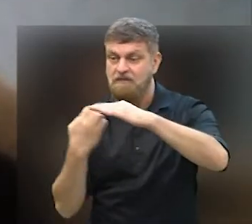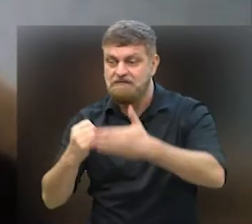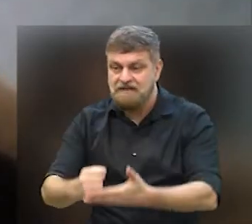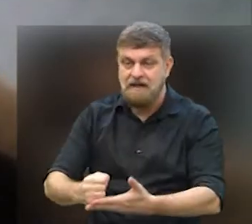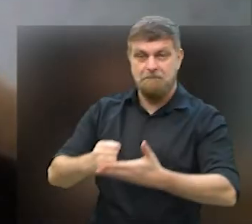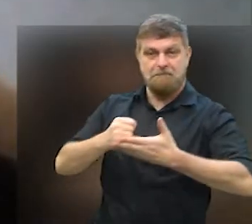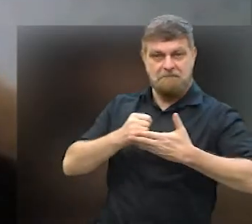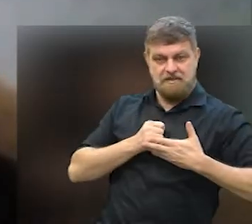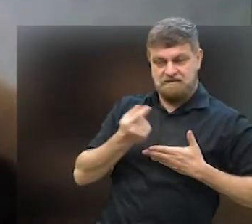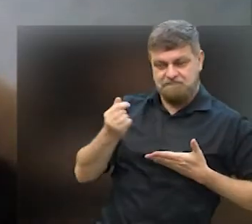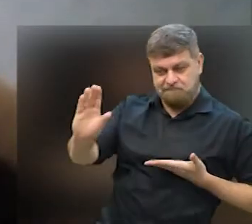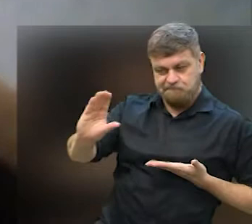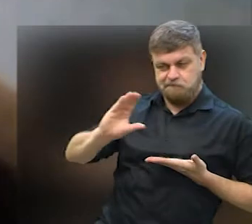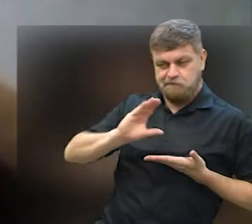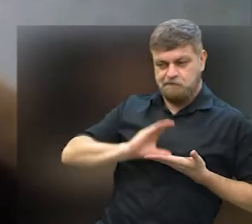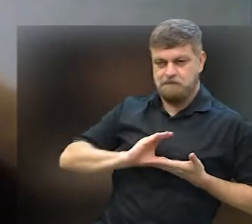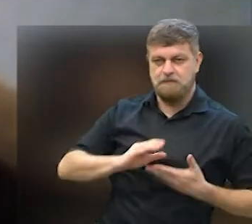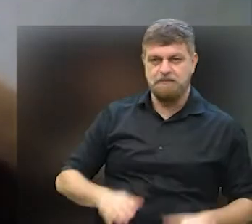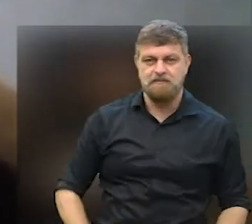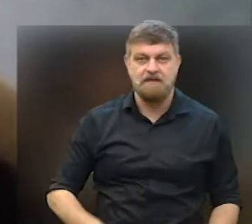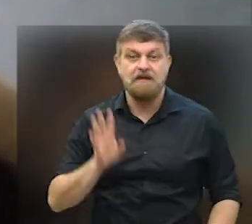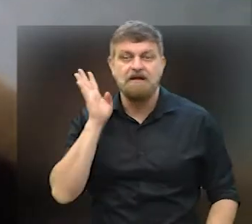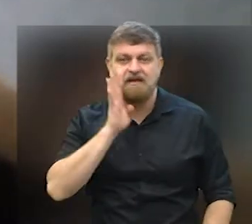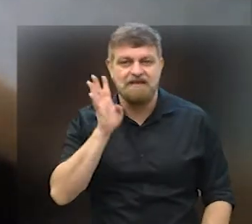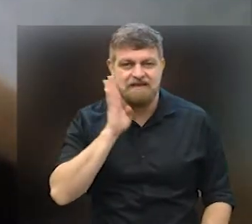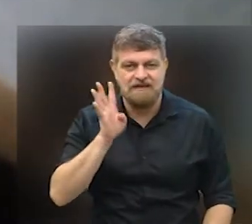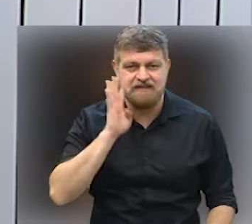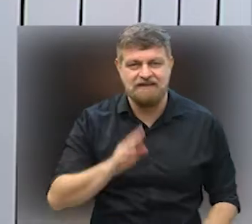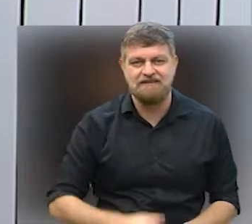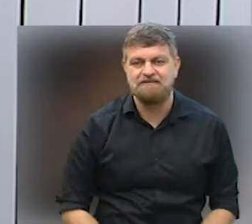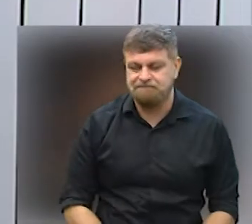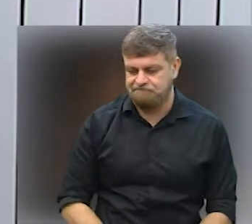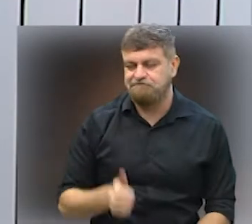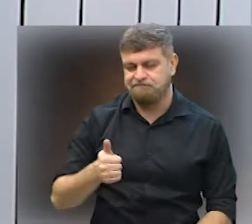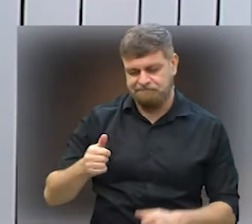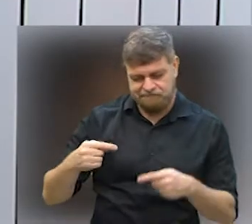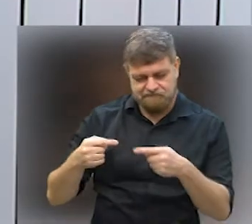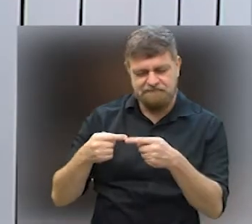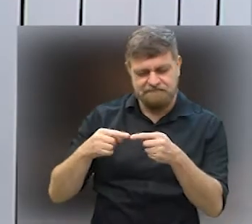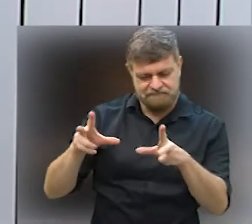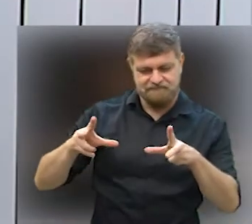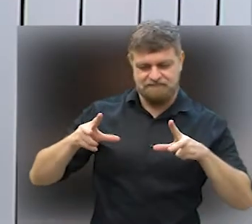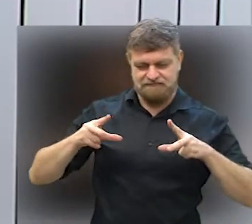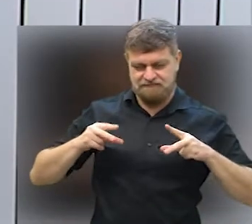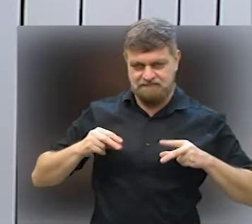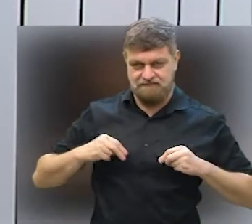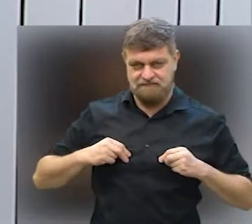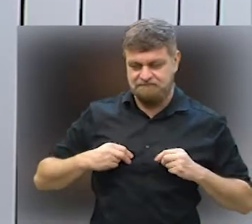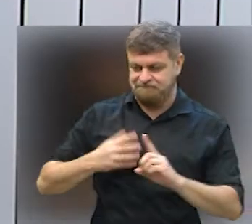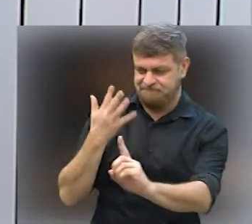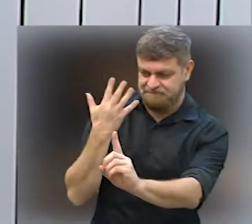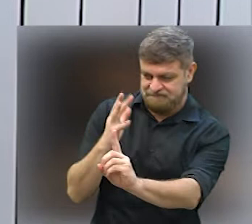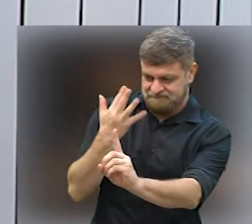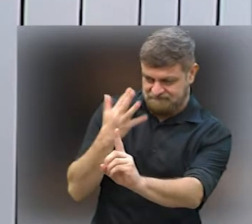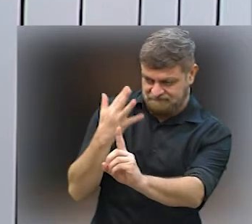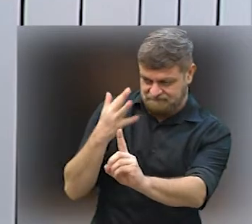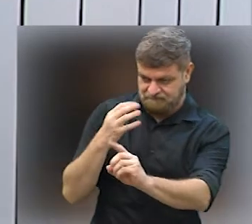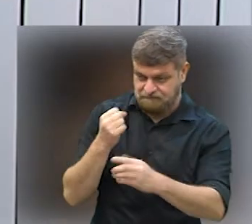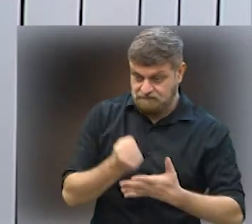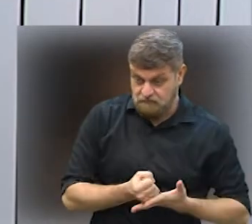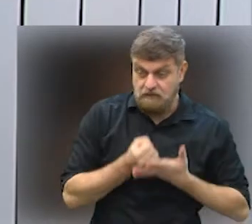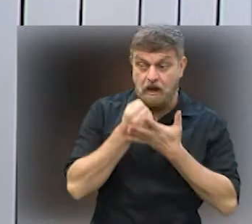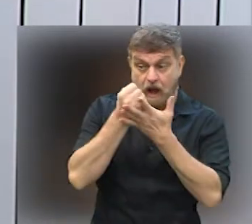me ajudar nessa jornada. Que bacana e muito merecido, viu? Este reconhecimento e